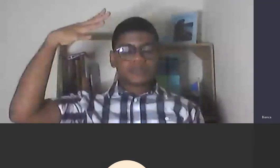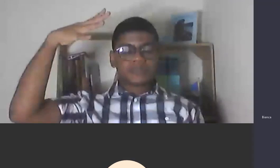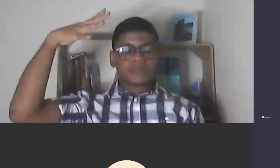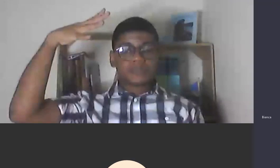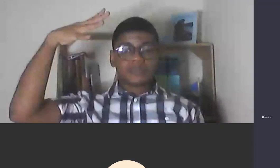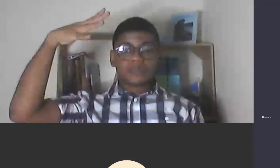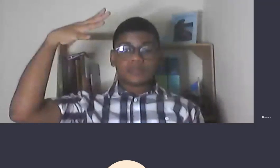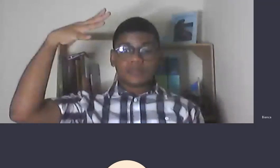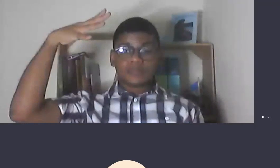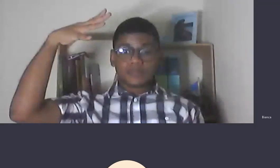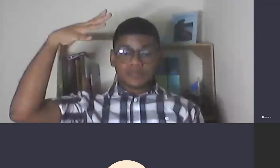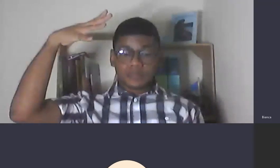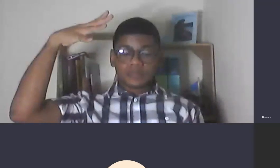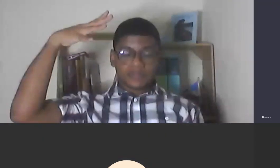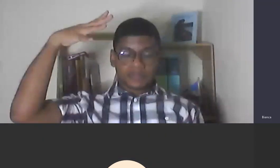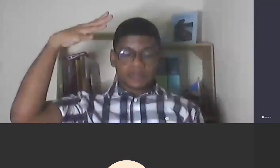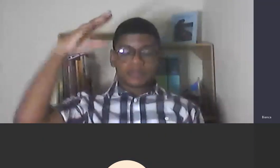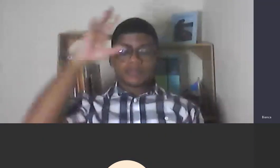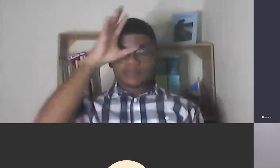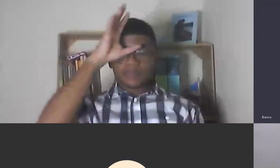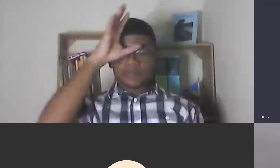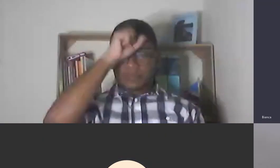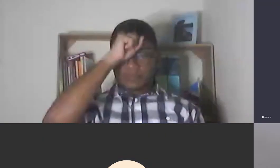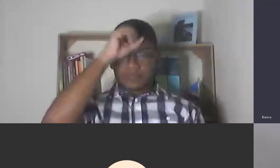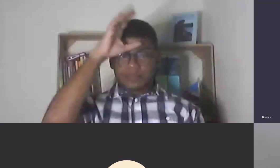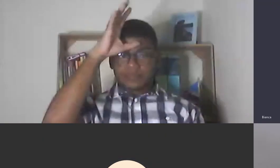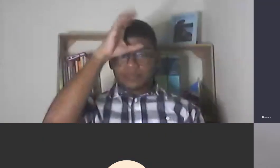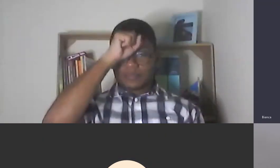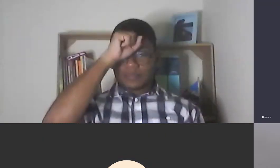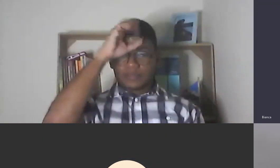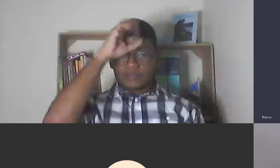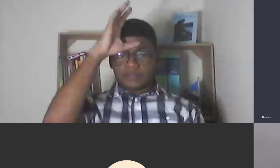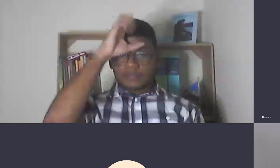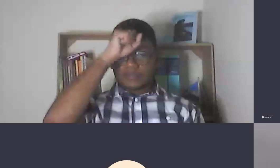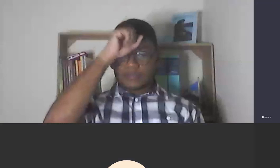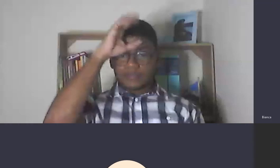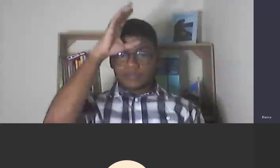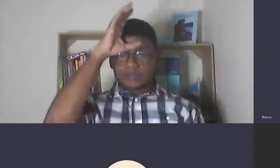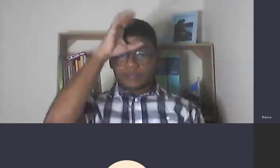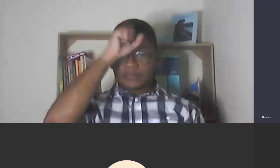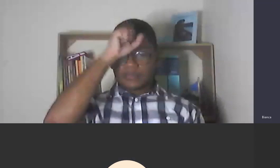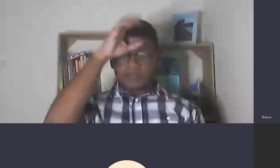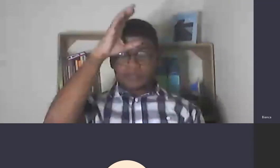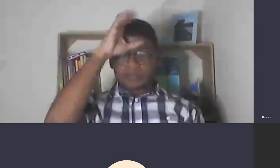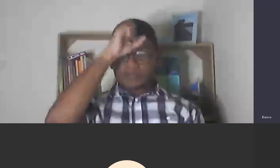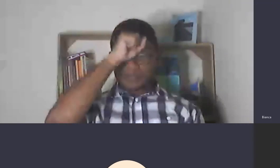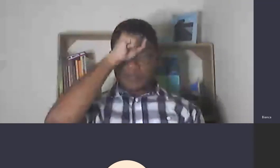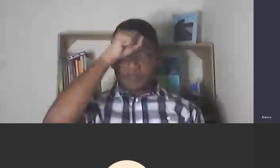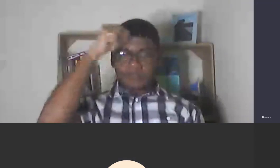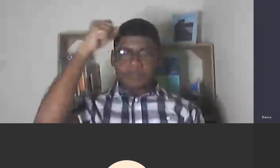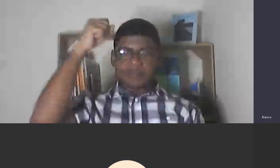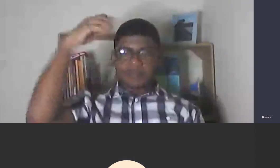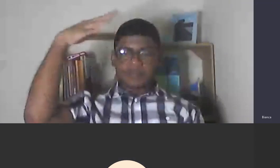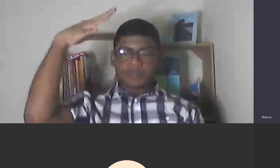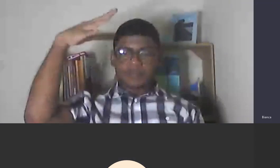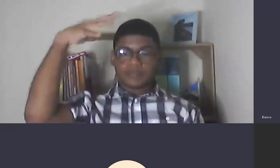Apagar. Acender, apagar. Acender. Acender. Aprender. Aprender.